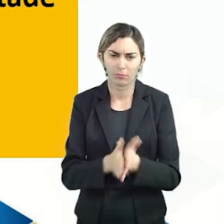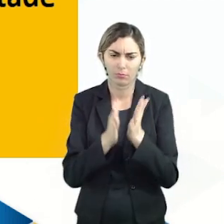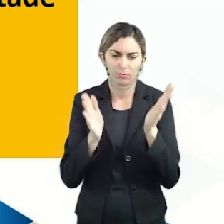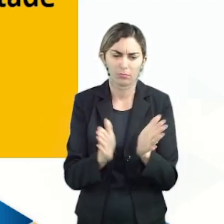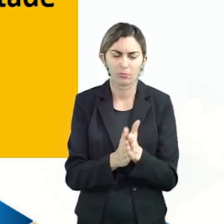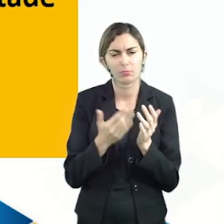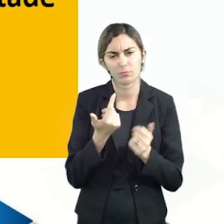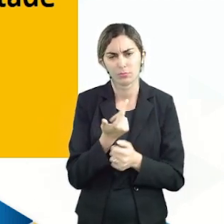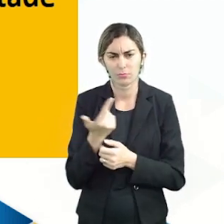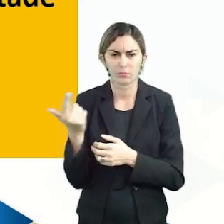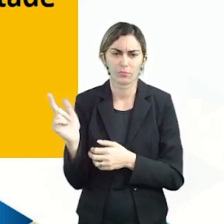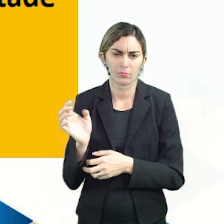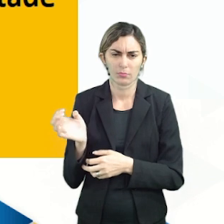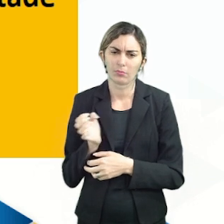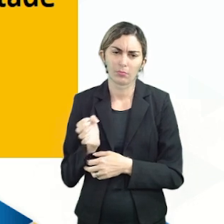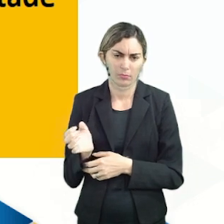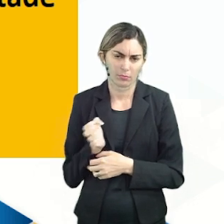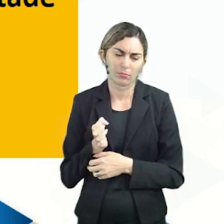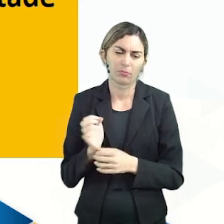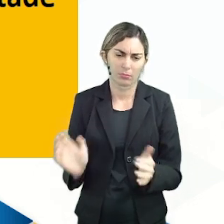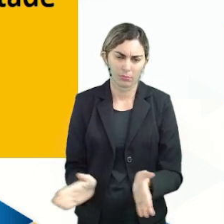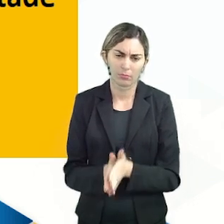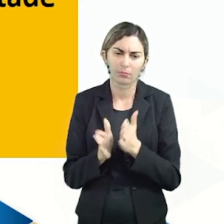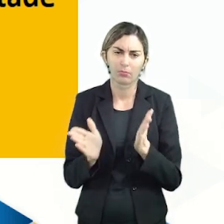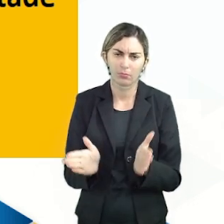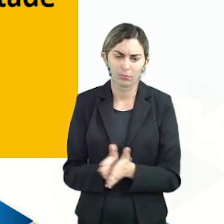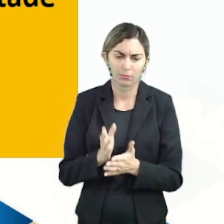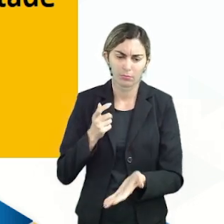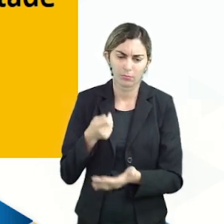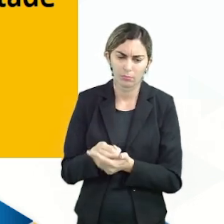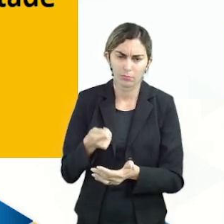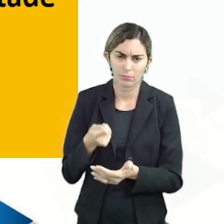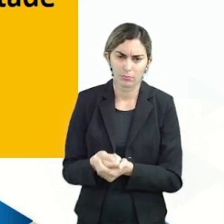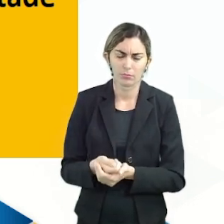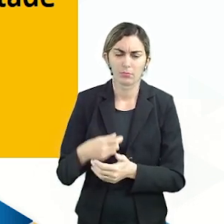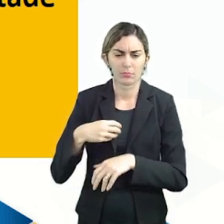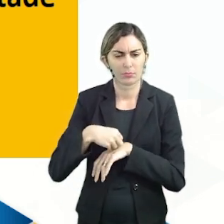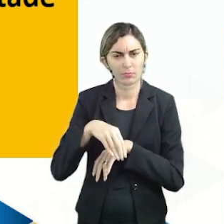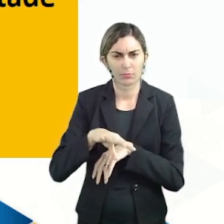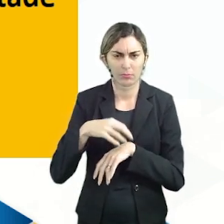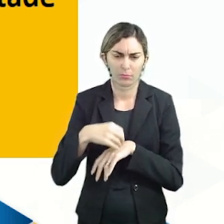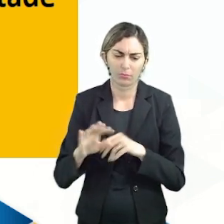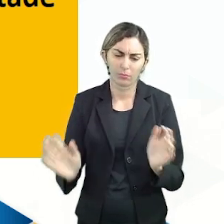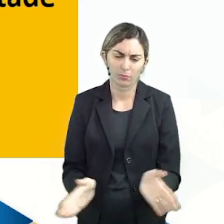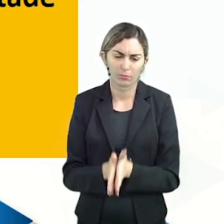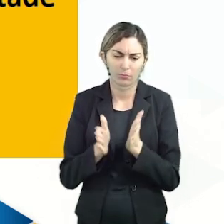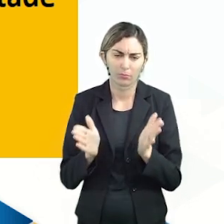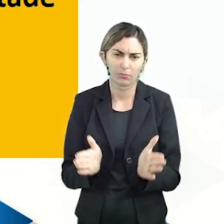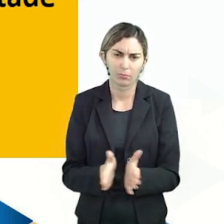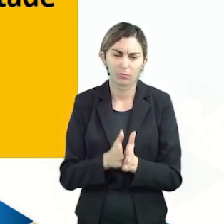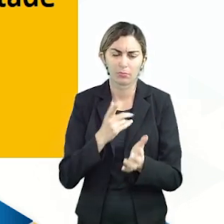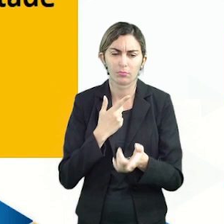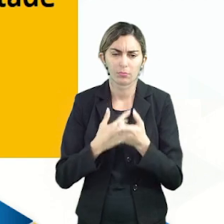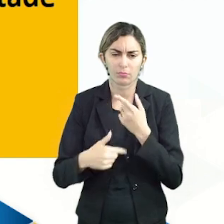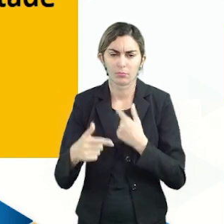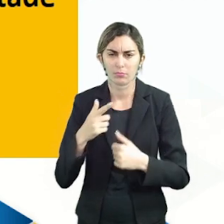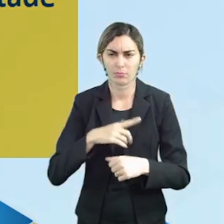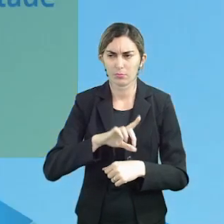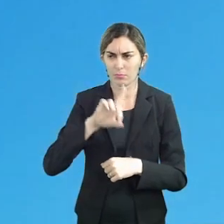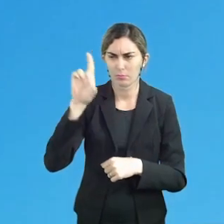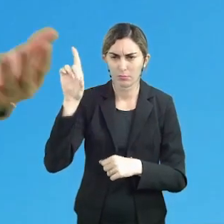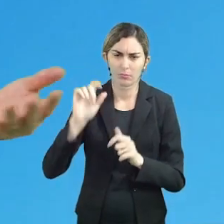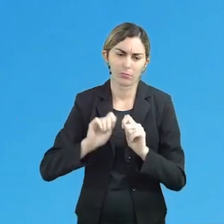e outros ricos, e que os pobres devem atribuir a sua pobreza à vontade de